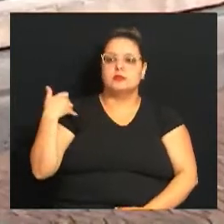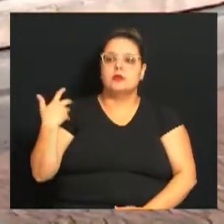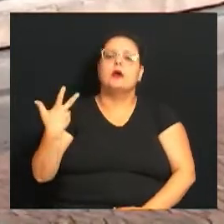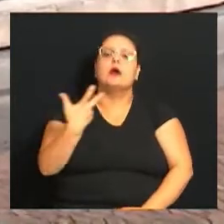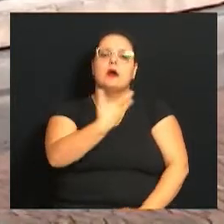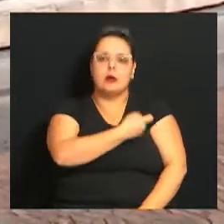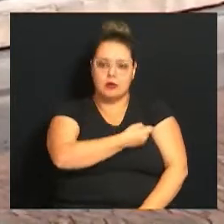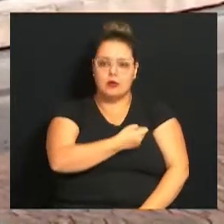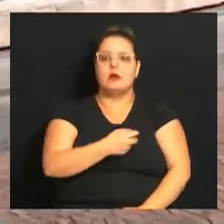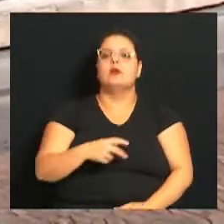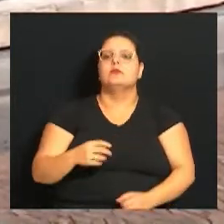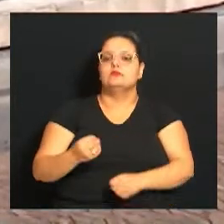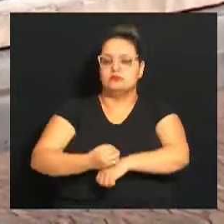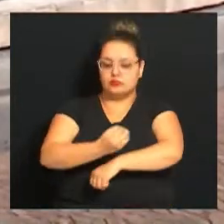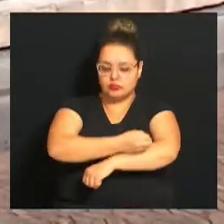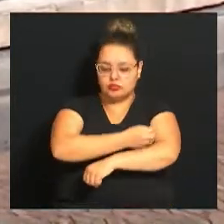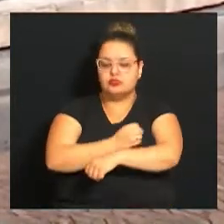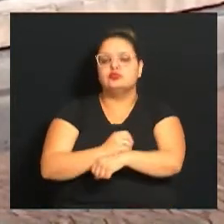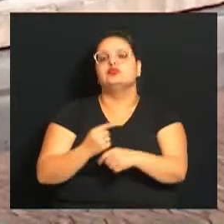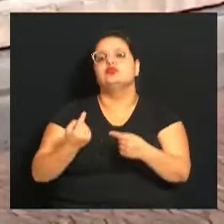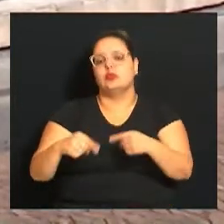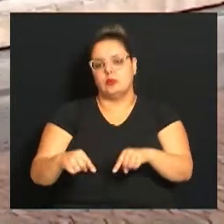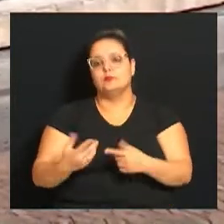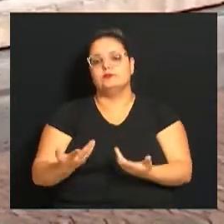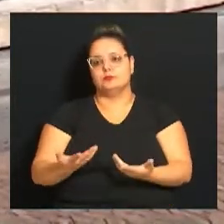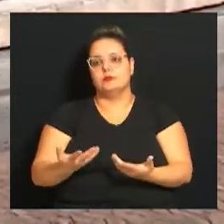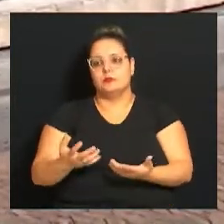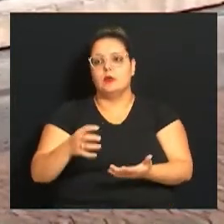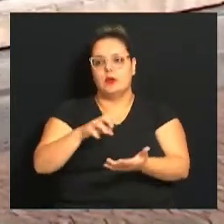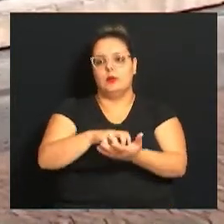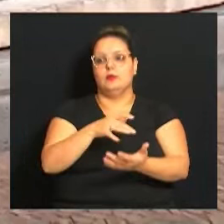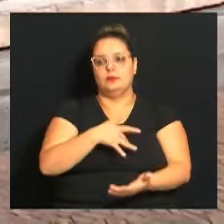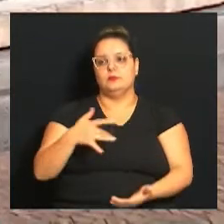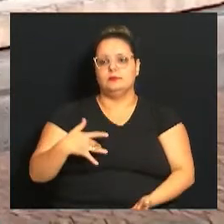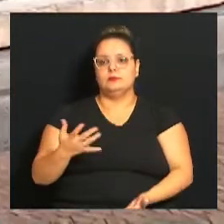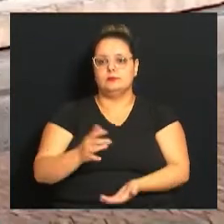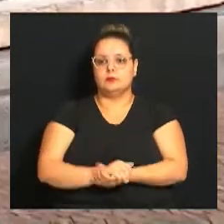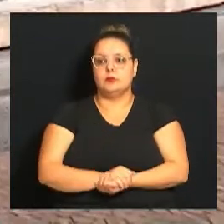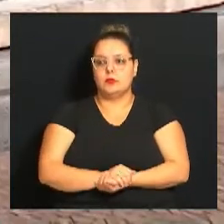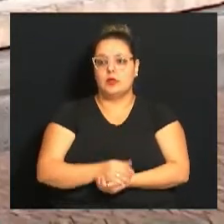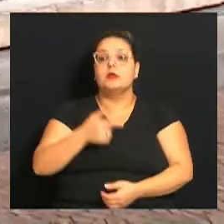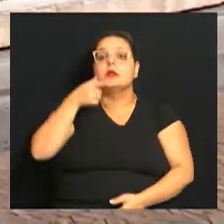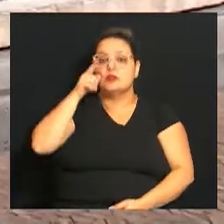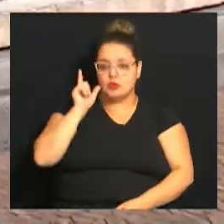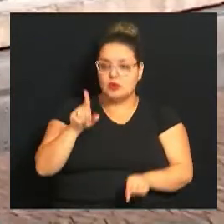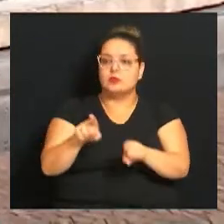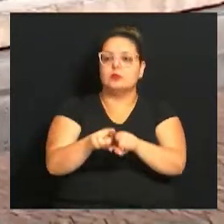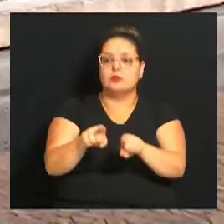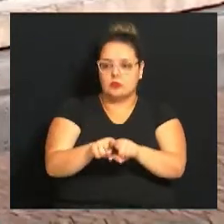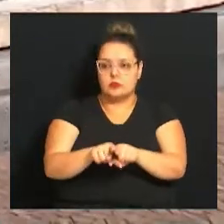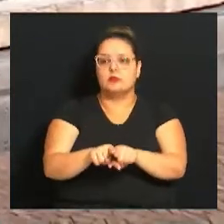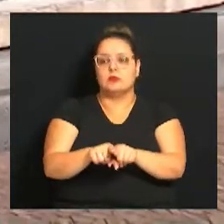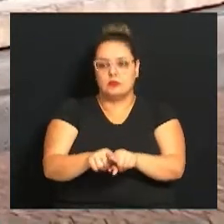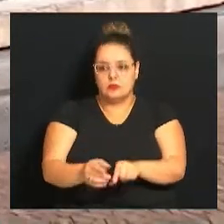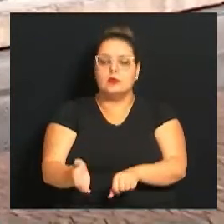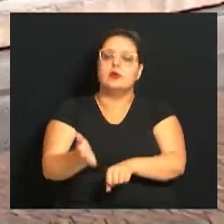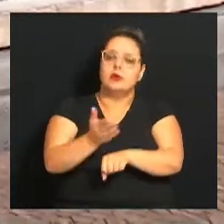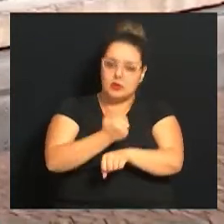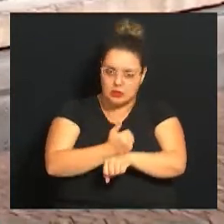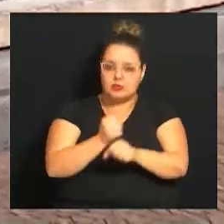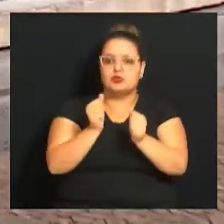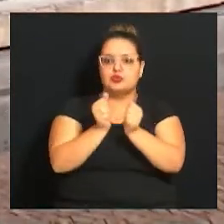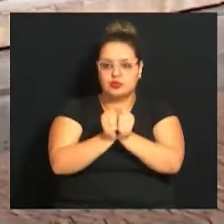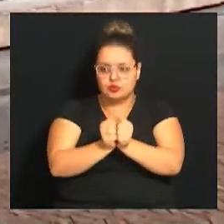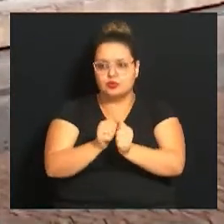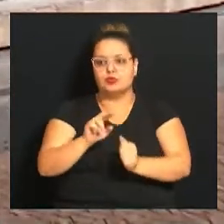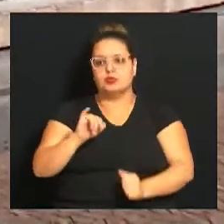o sarampo assim que procurarem a unidade para vacinação. Isso desde ontem também? Exato, foi antecipado junto com a campanha contra a